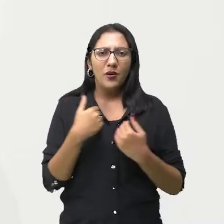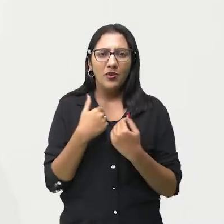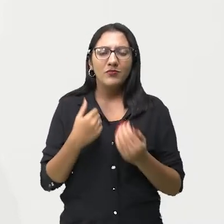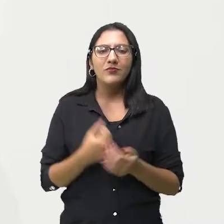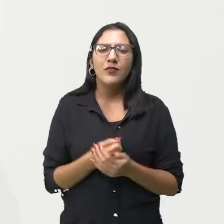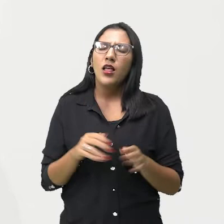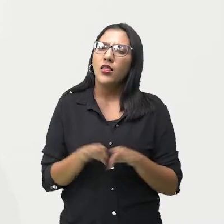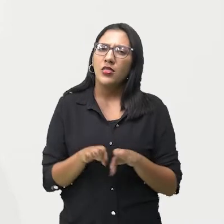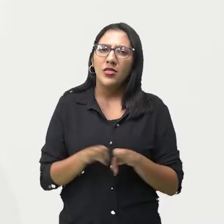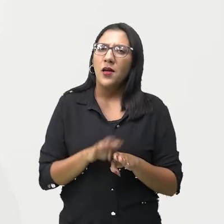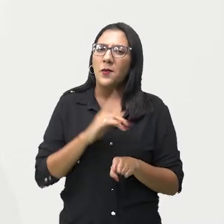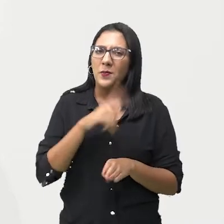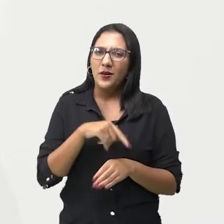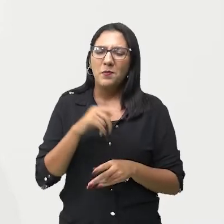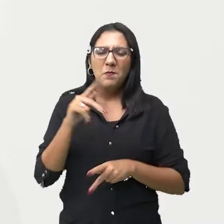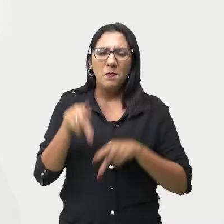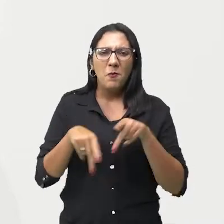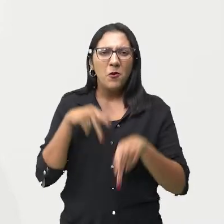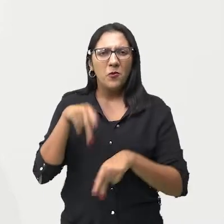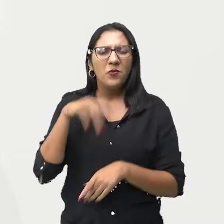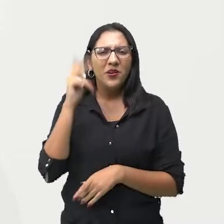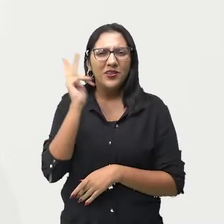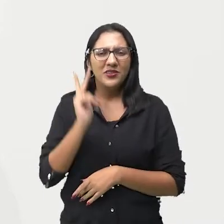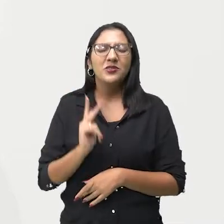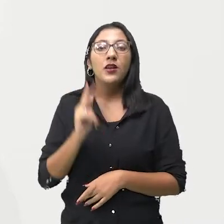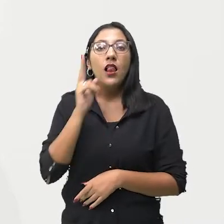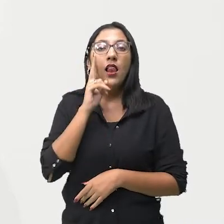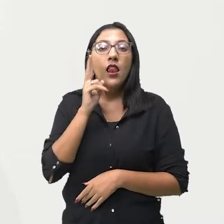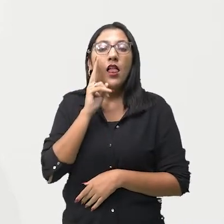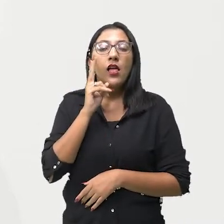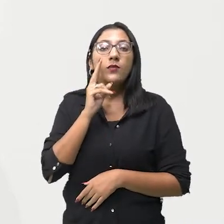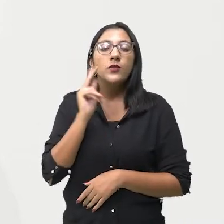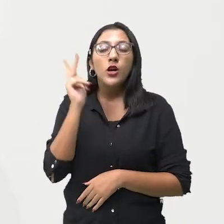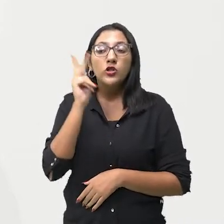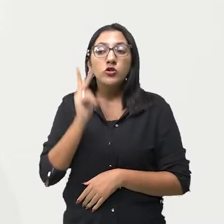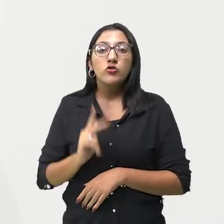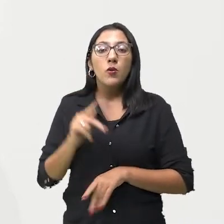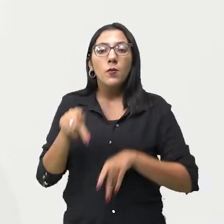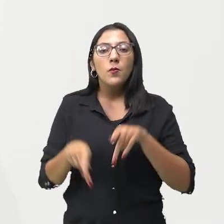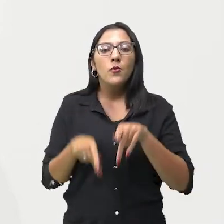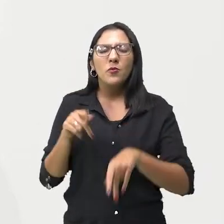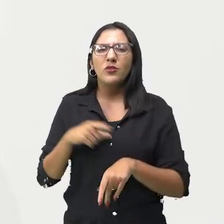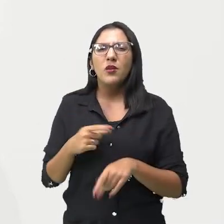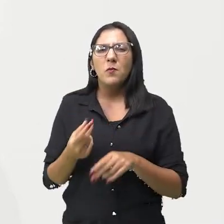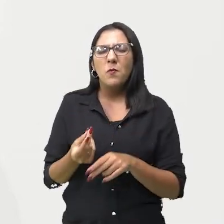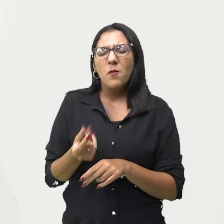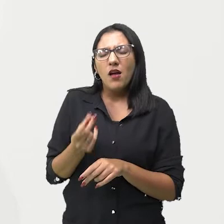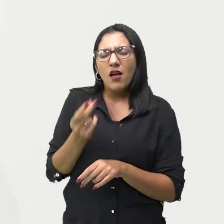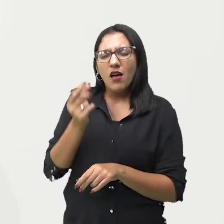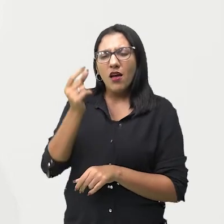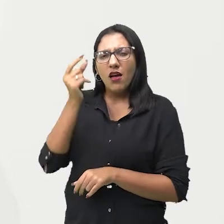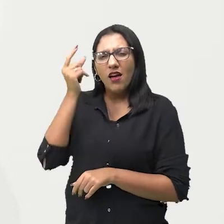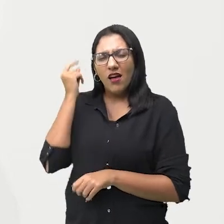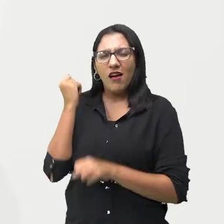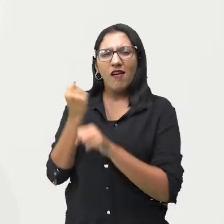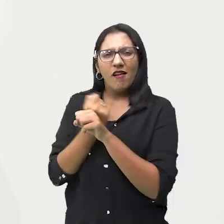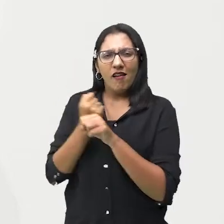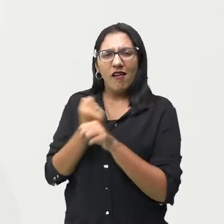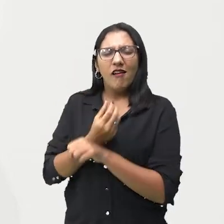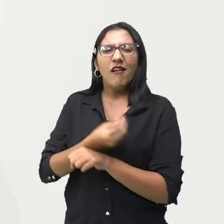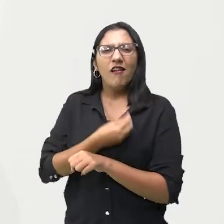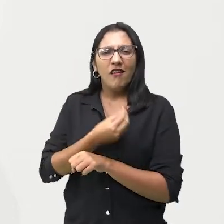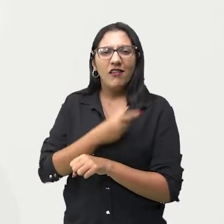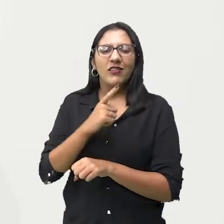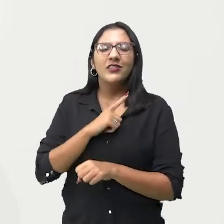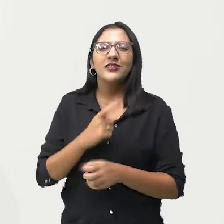um conto popular. E conforme nós sabemos, os contos populares existem há muito tempo.